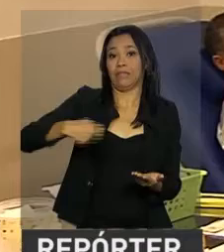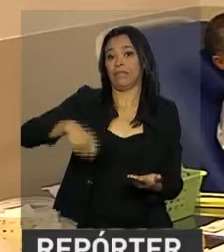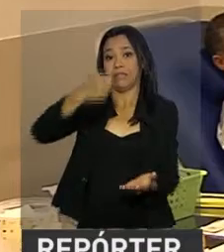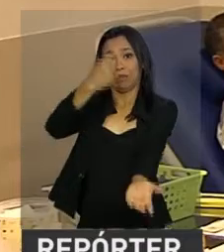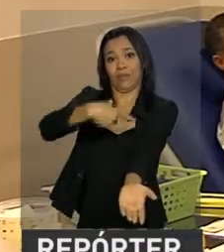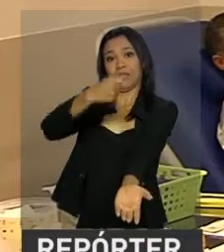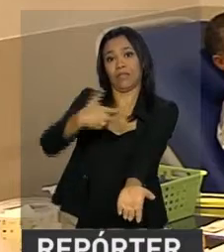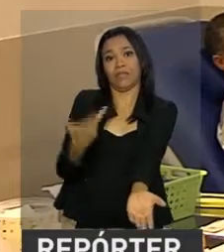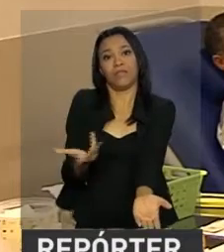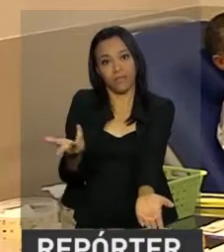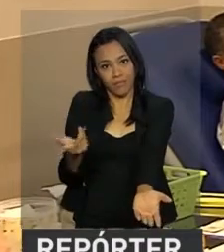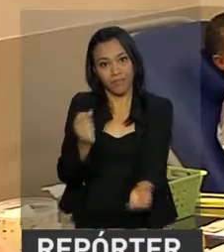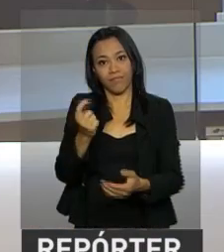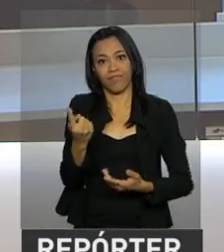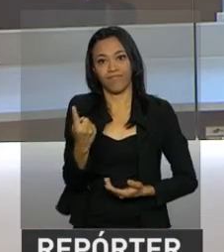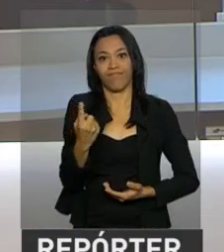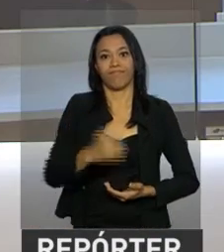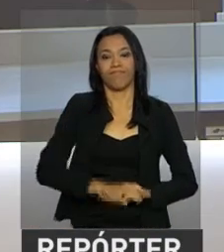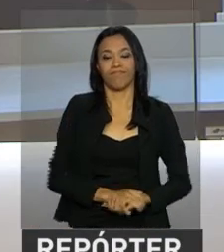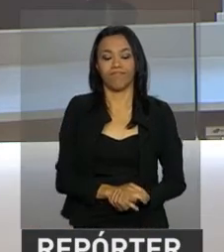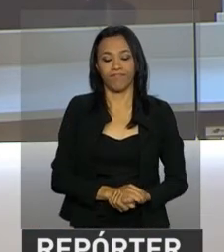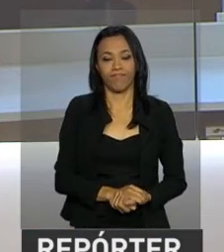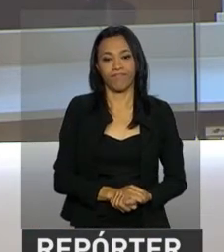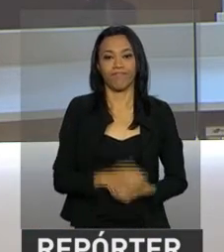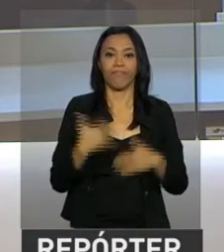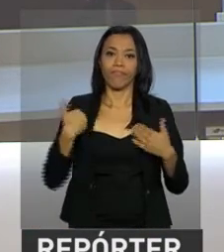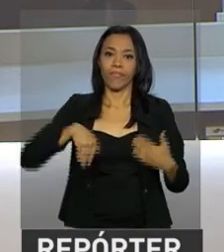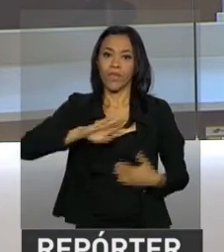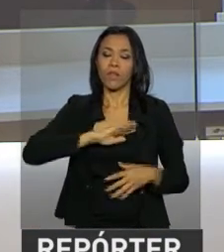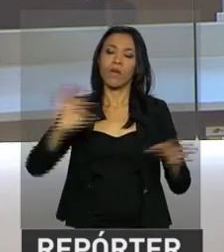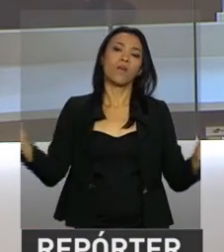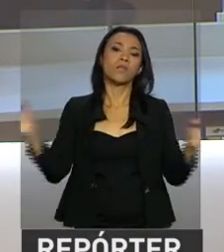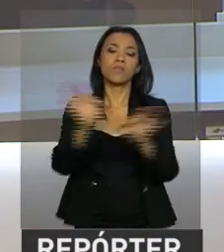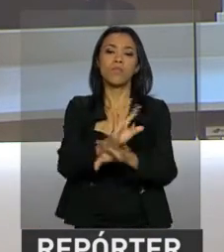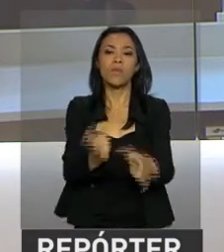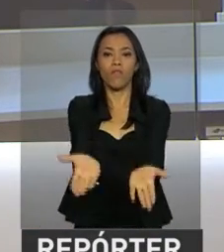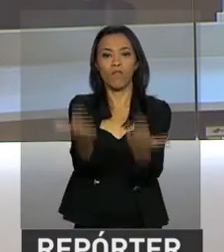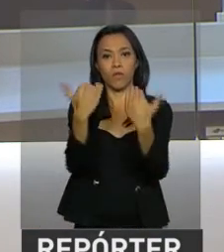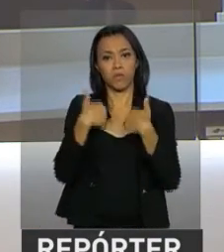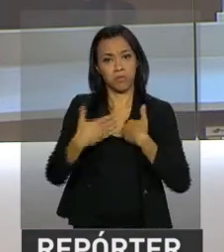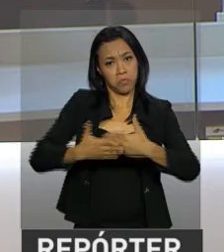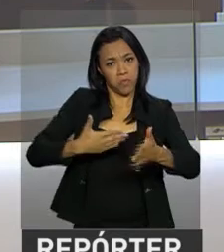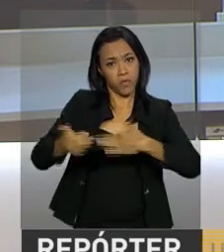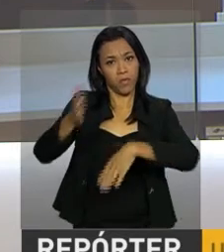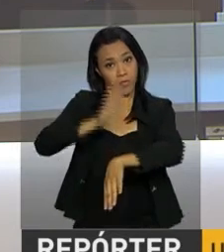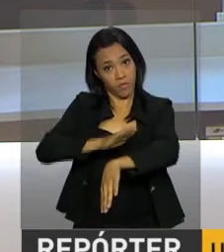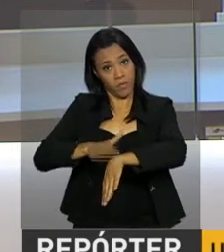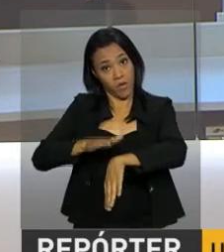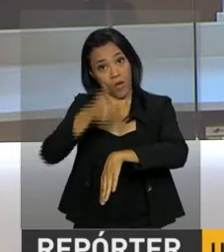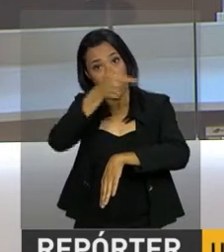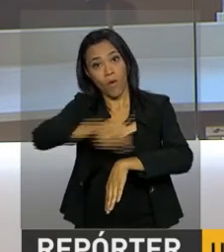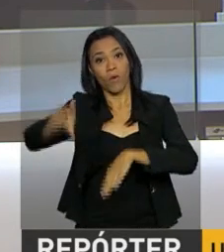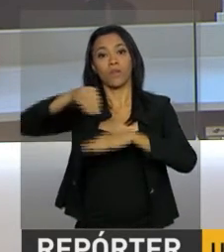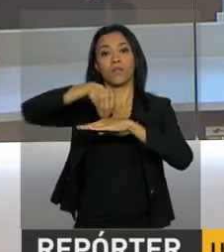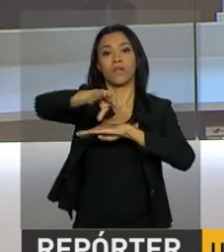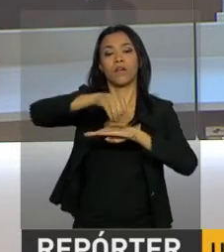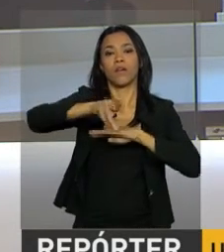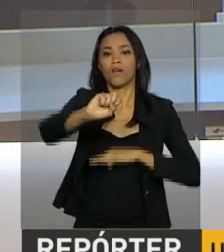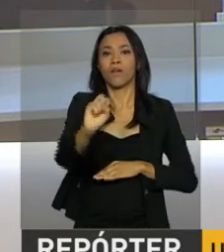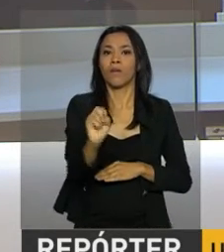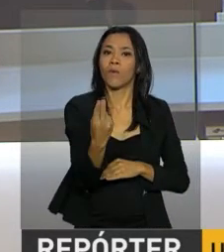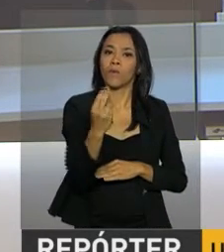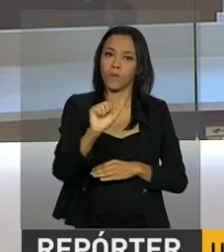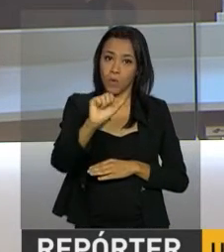salvar a vida que precisam, né? Nós ficamos por aqui, voltamos a qualquer momento com outras informações ou às 11 da manhã